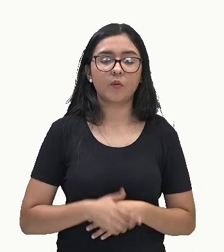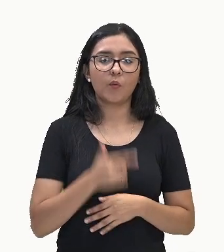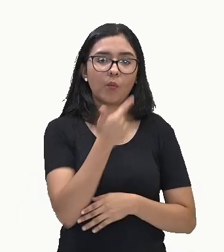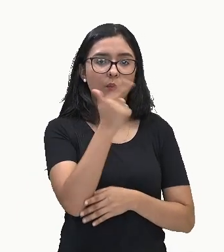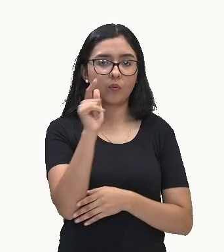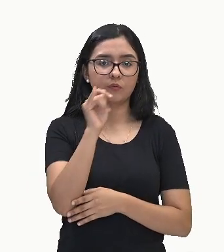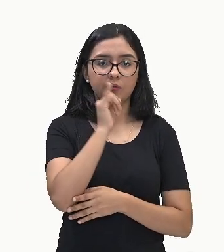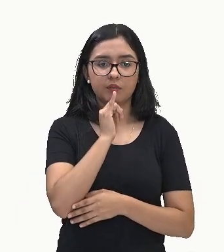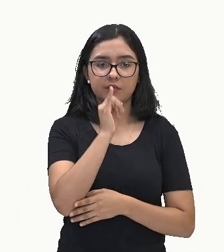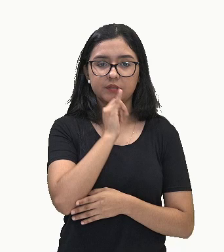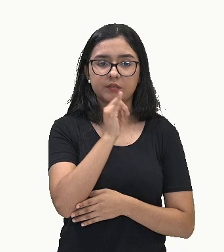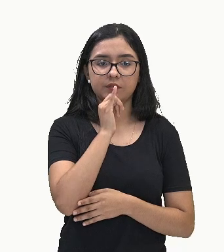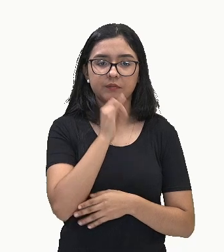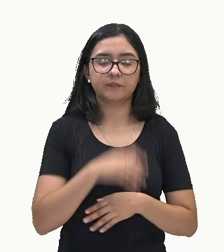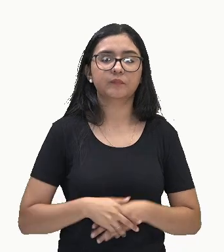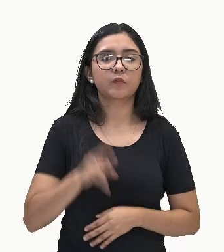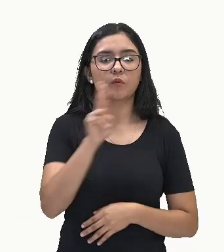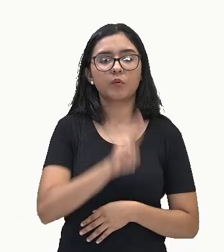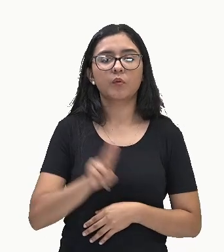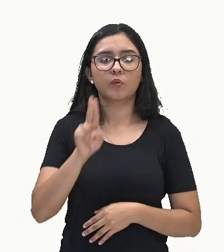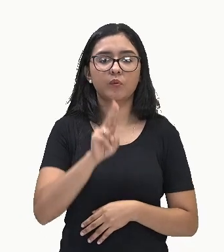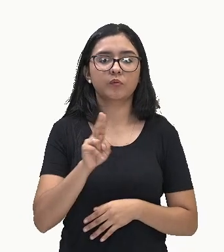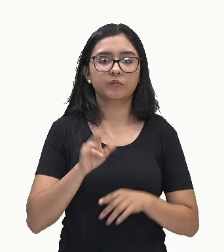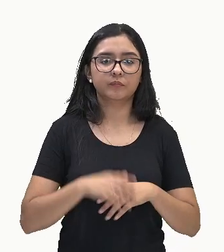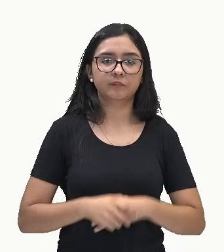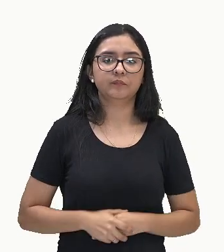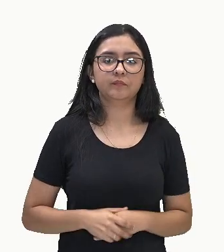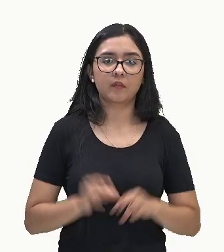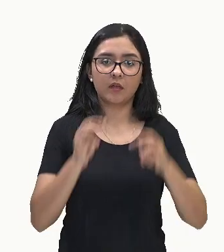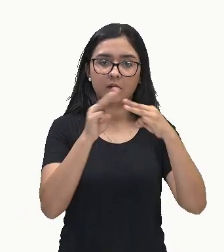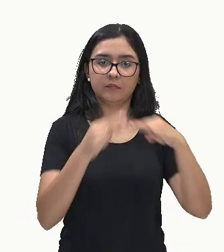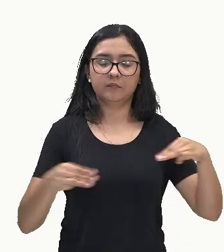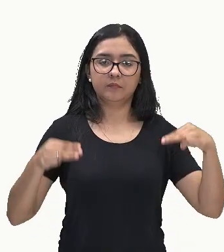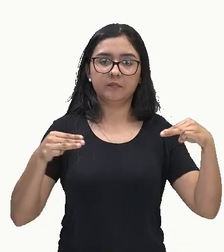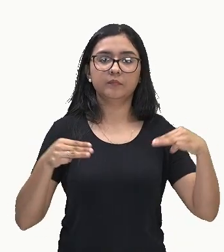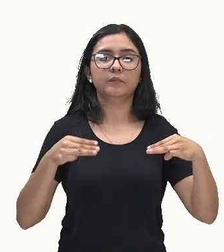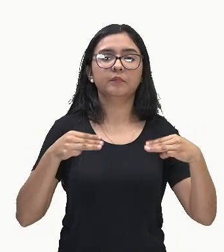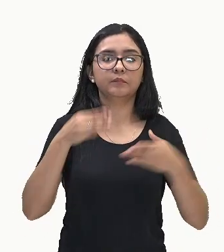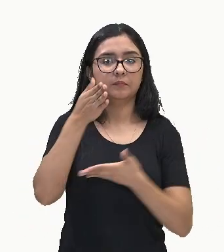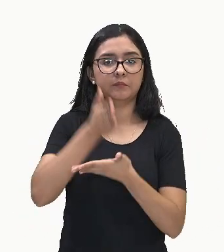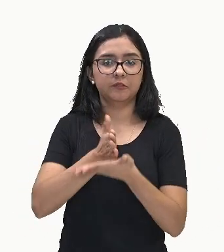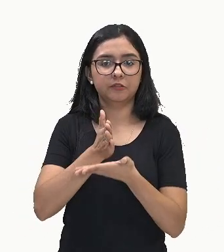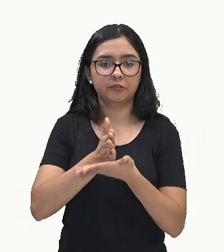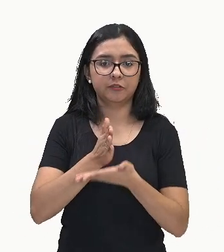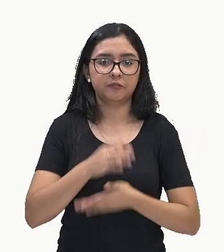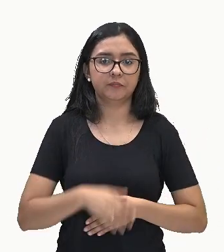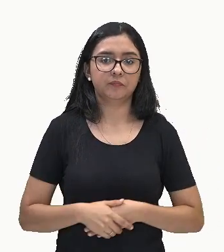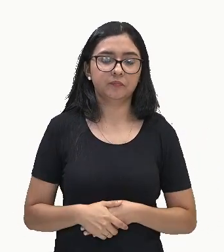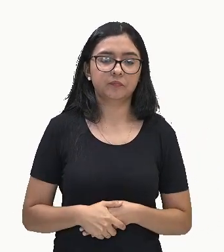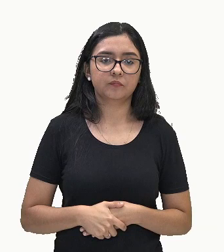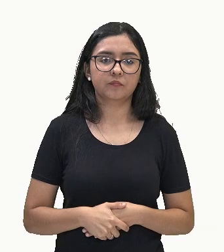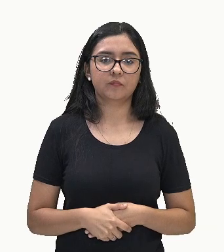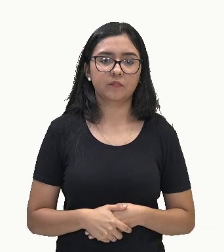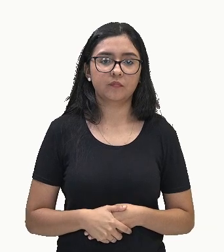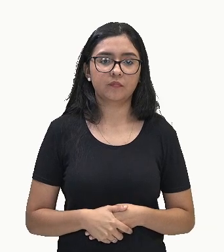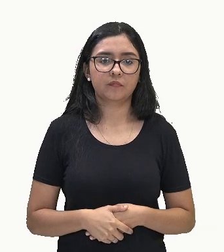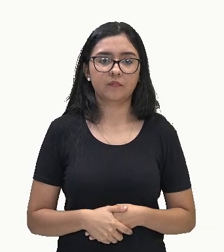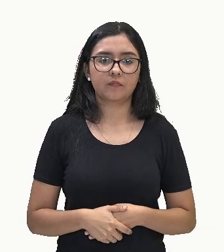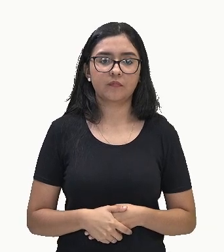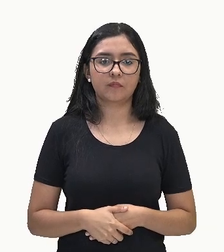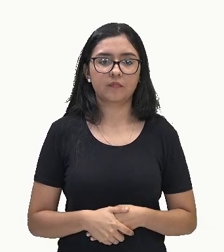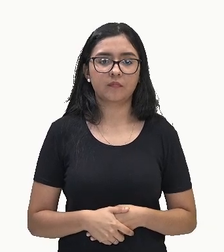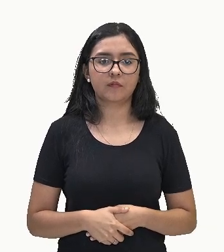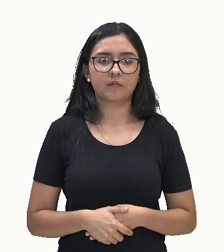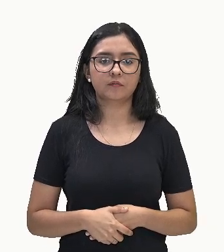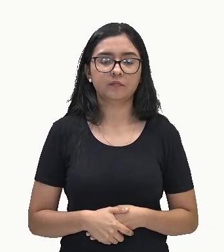né aplicações de medidas de tendência Central Aqui nós temos a nossa mediana Ok esse